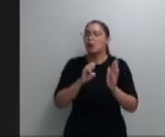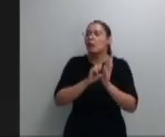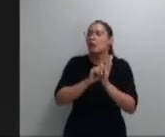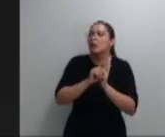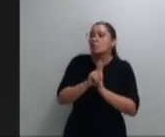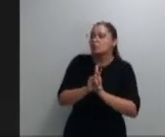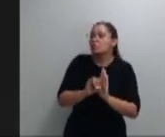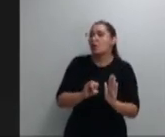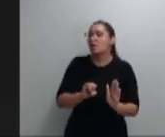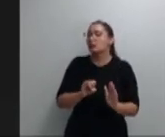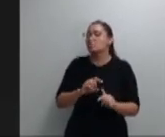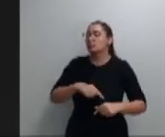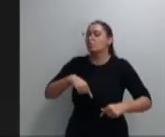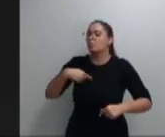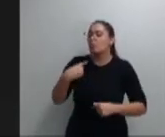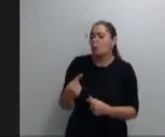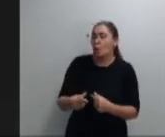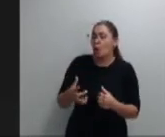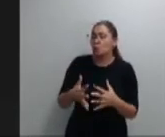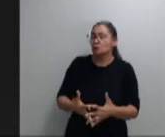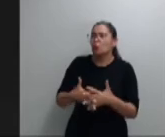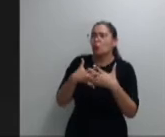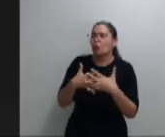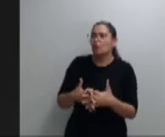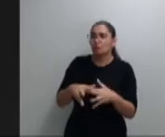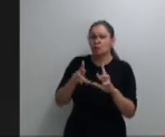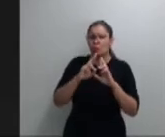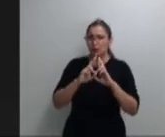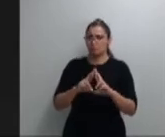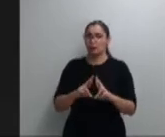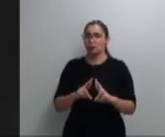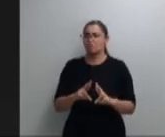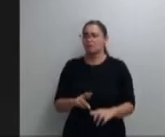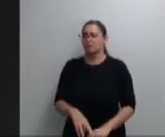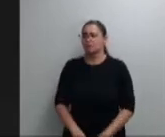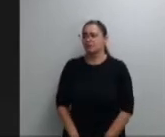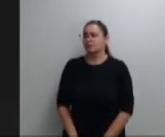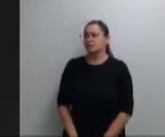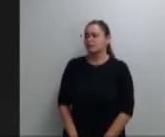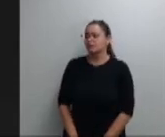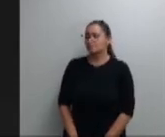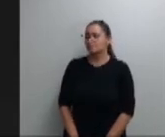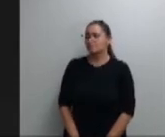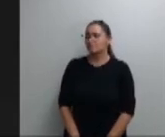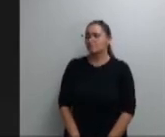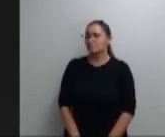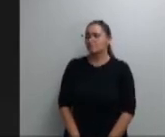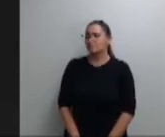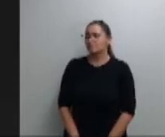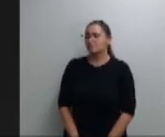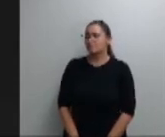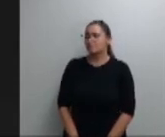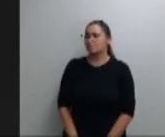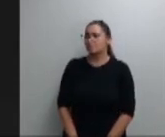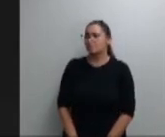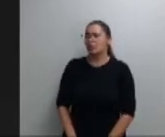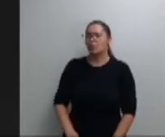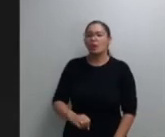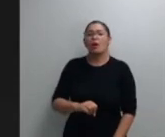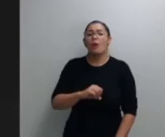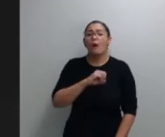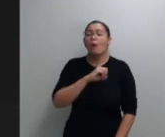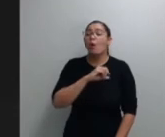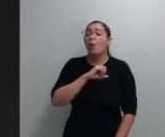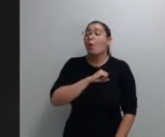após a publicação do resultado do conto dos títulos quer dizer os títulos foram a pontuação foi dada